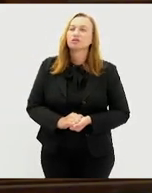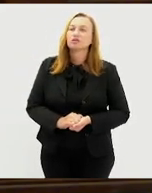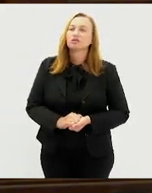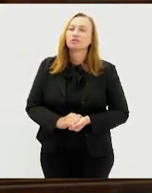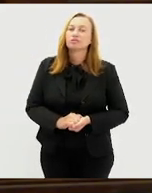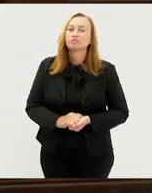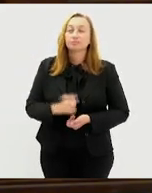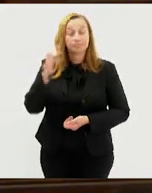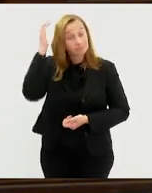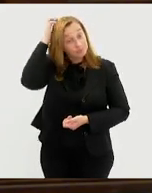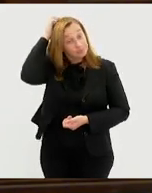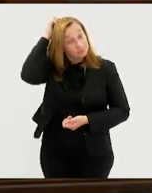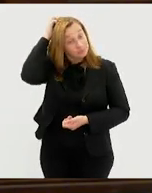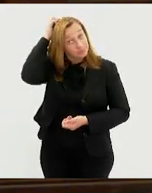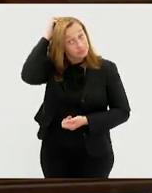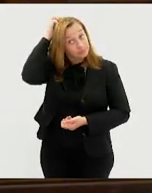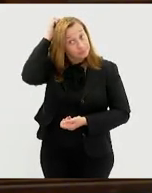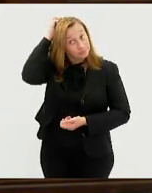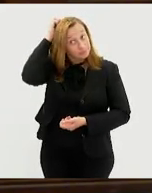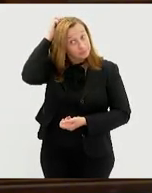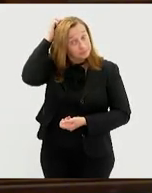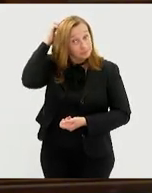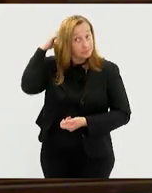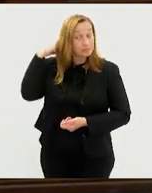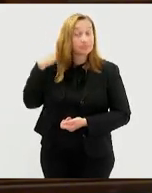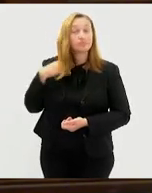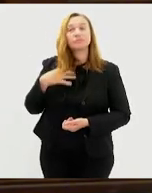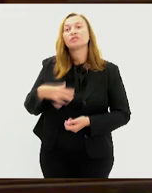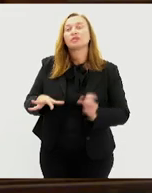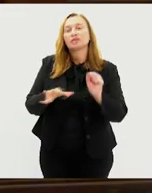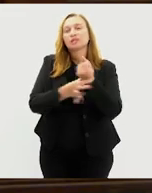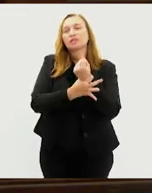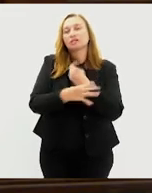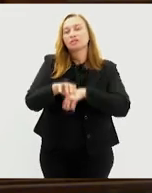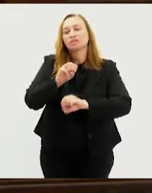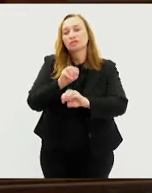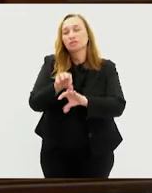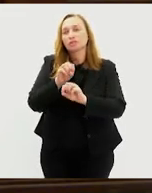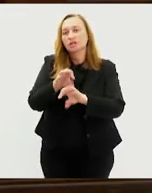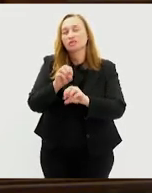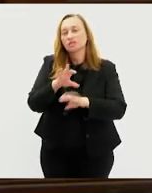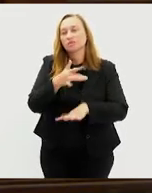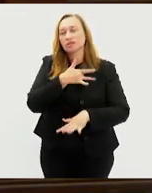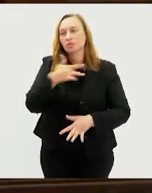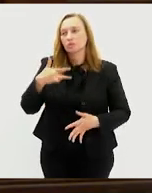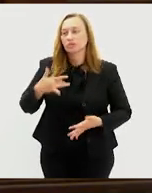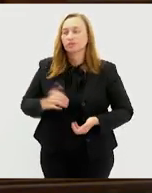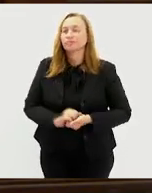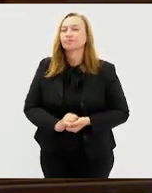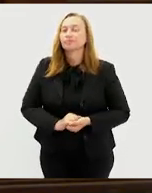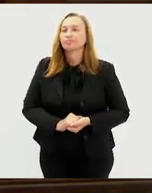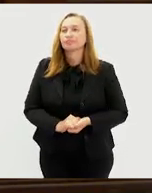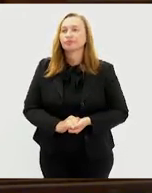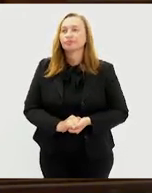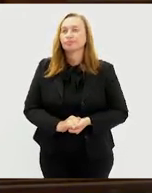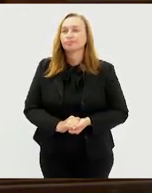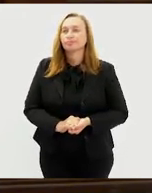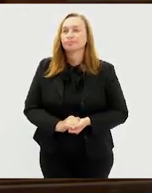previdência segurança educação e saúde